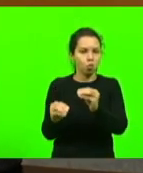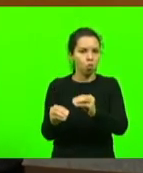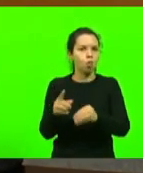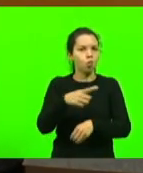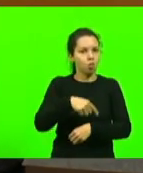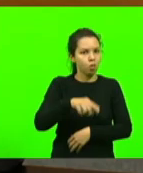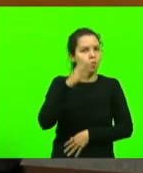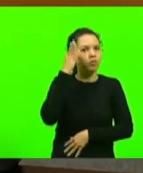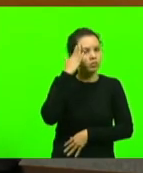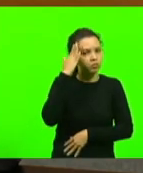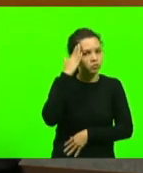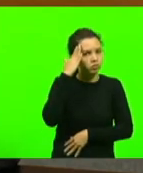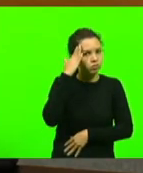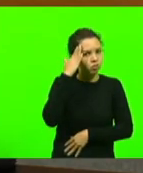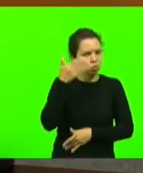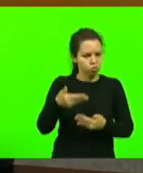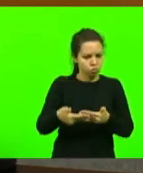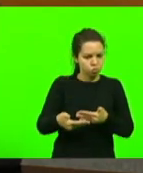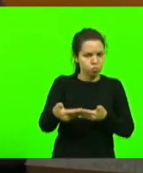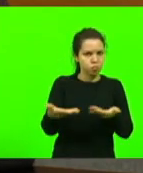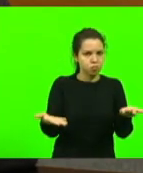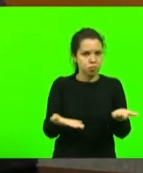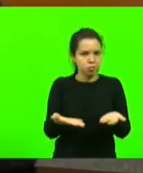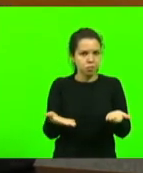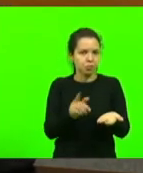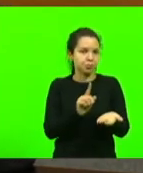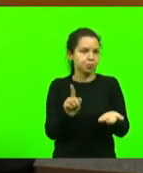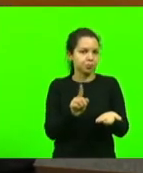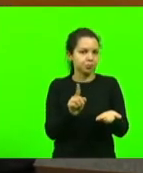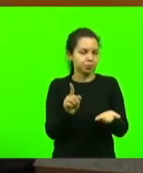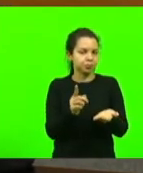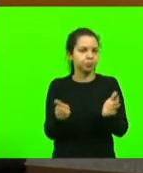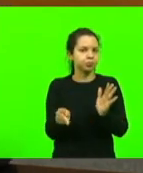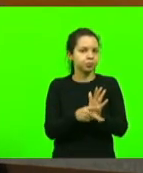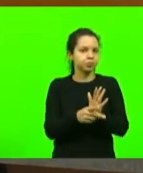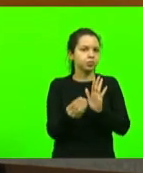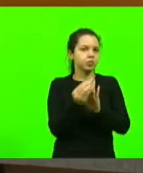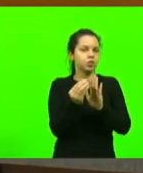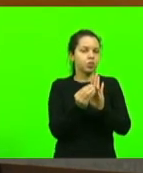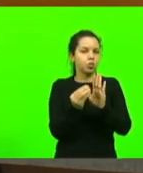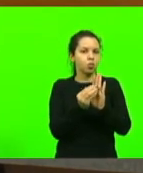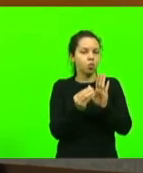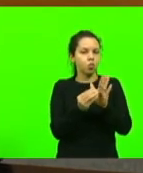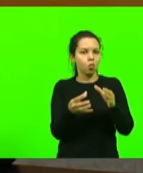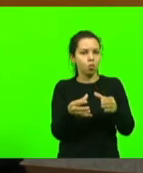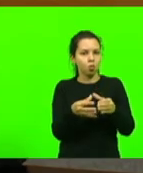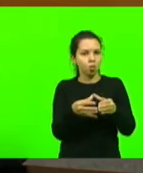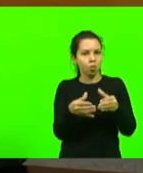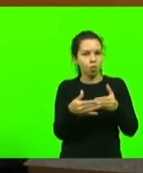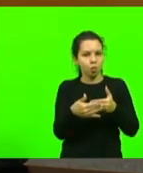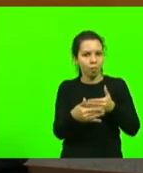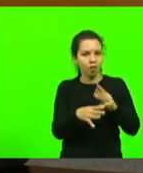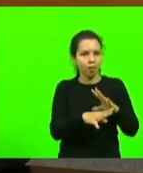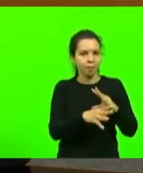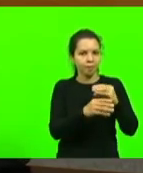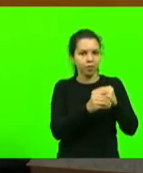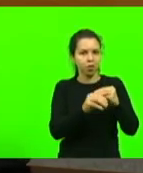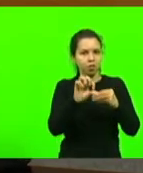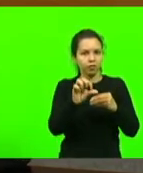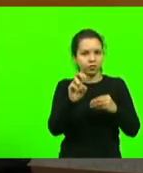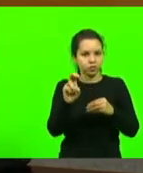que elas não começaram agora também ela faz parte de um pacote que começou Qual a emenda